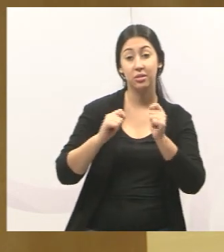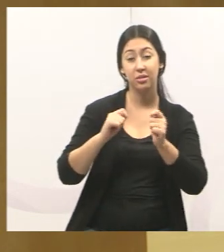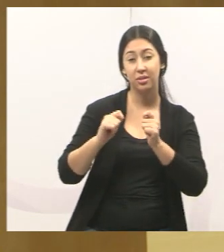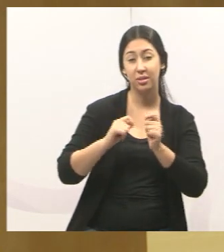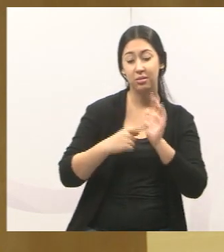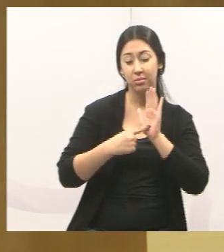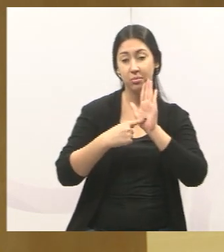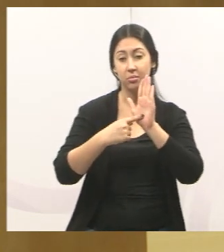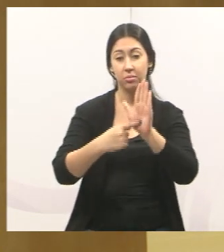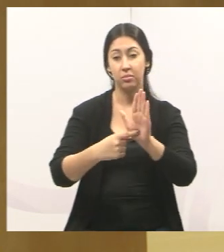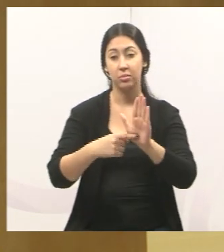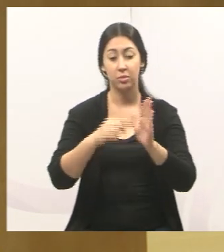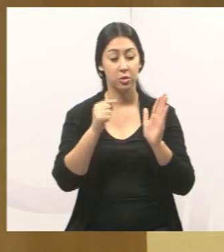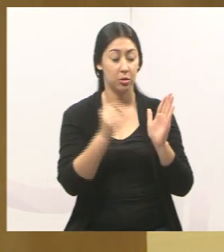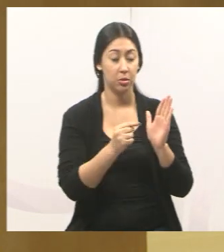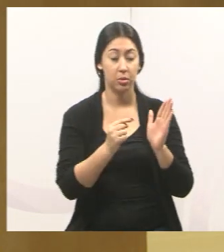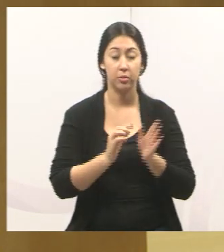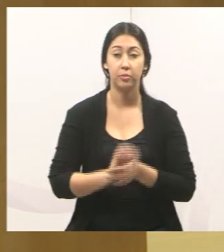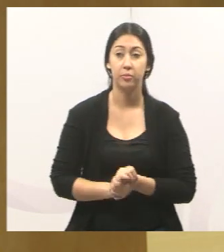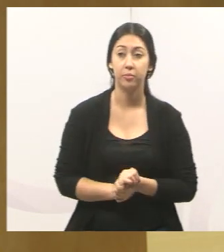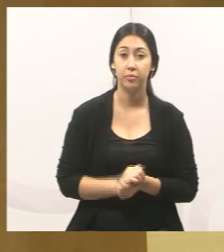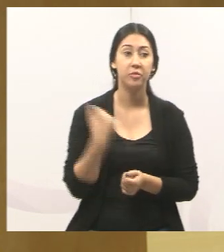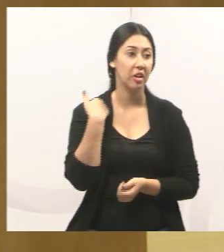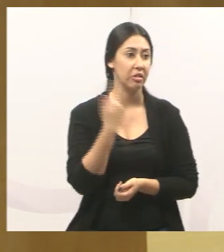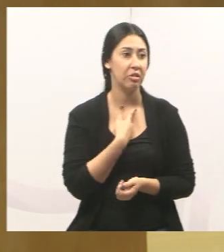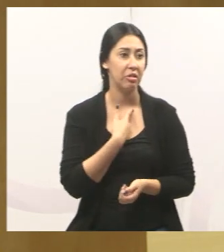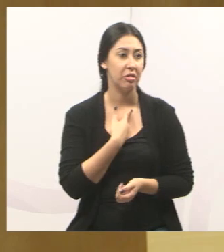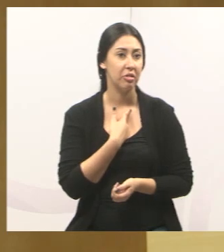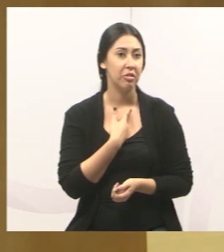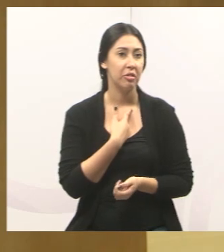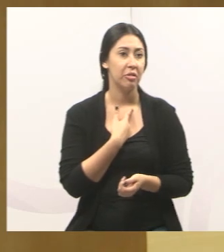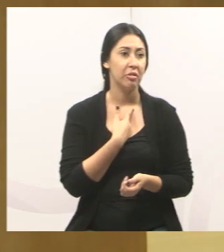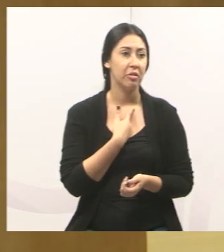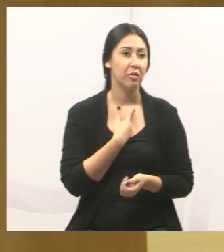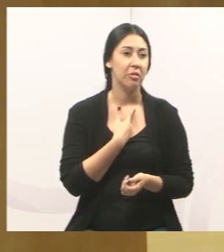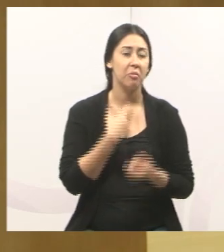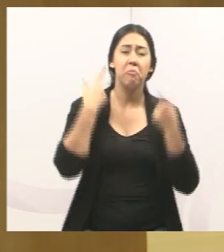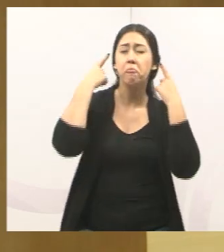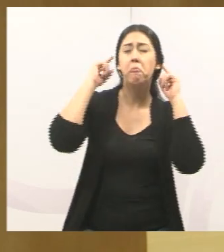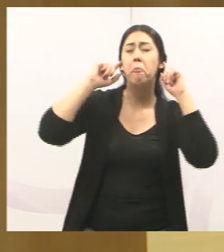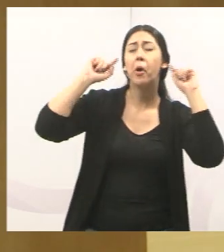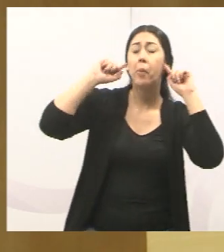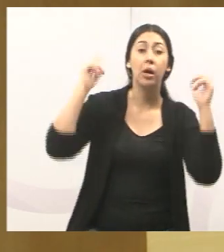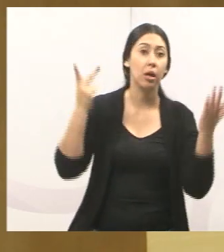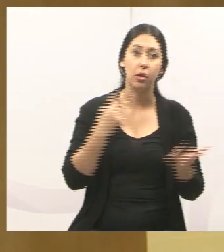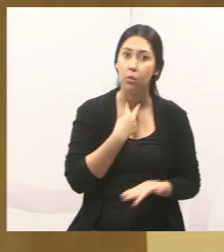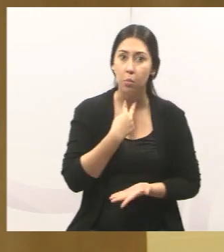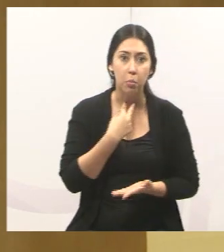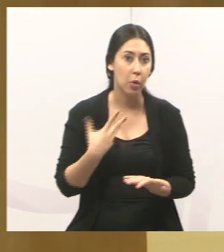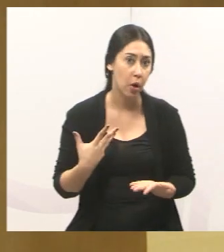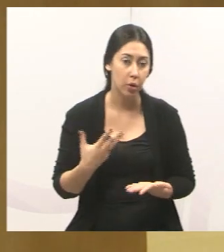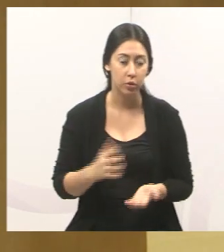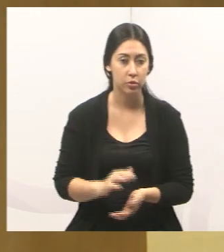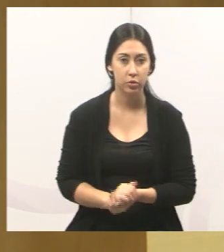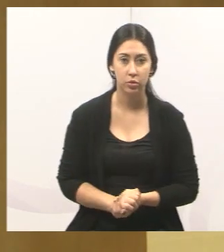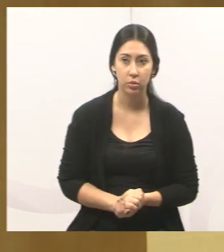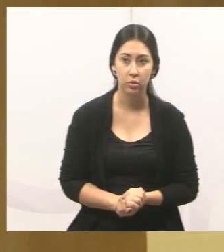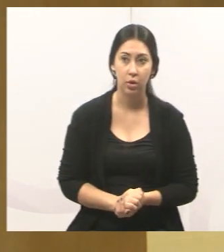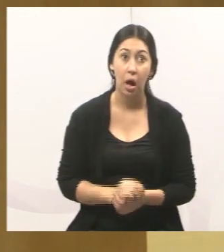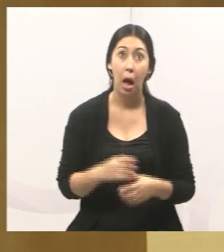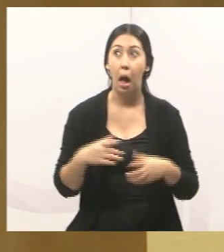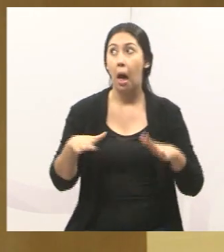pelos técnicos financeiros, que não dá para a gente fechar o olho. Não dá para a gente fechar o olho. Ah, mas